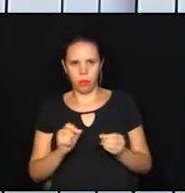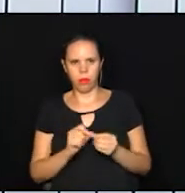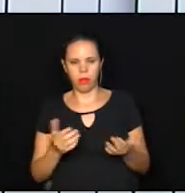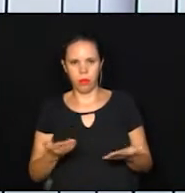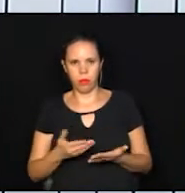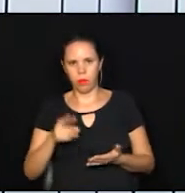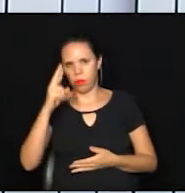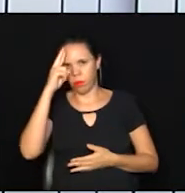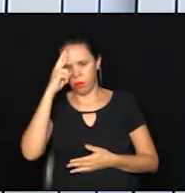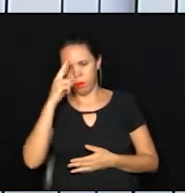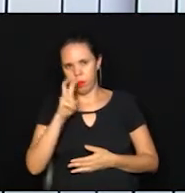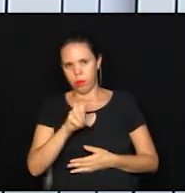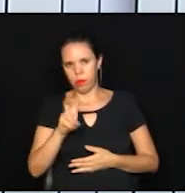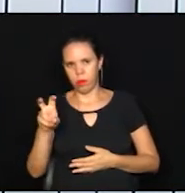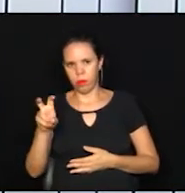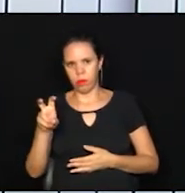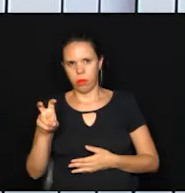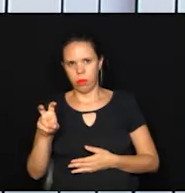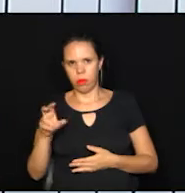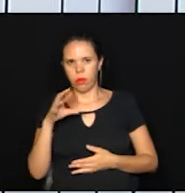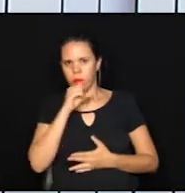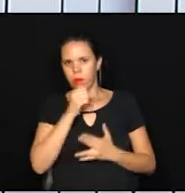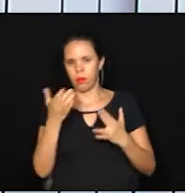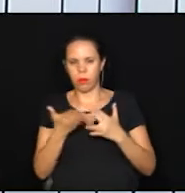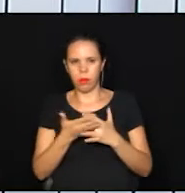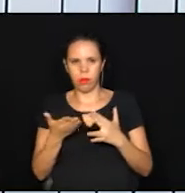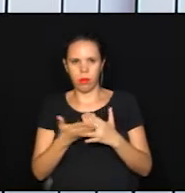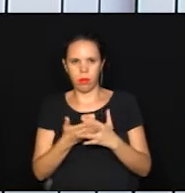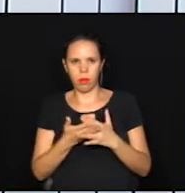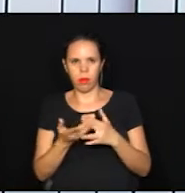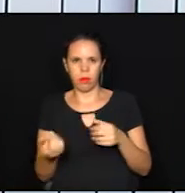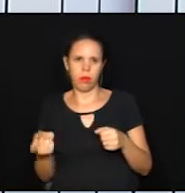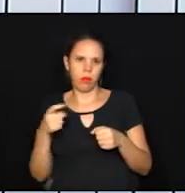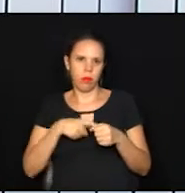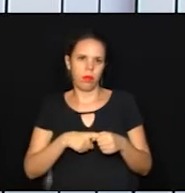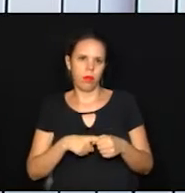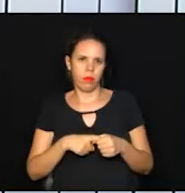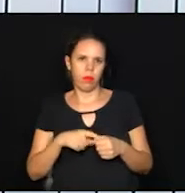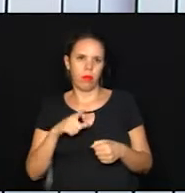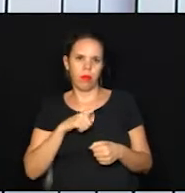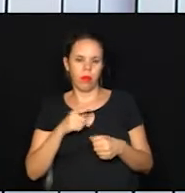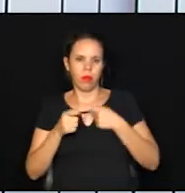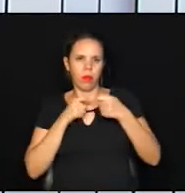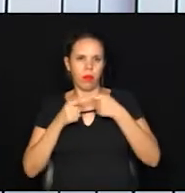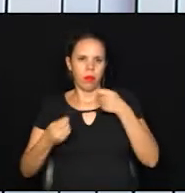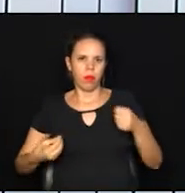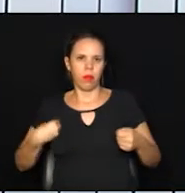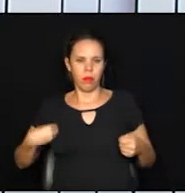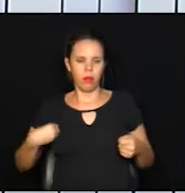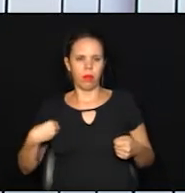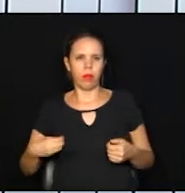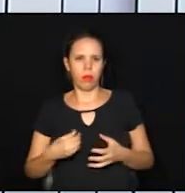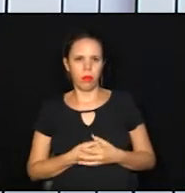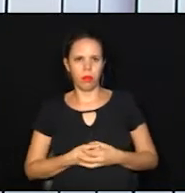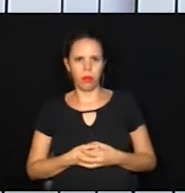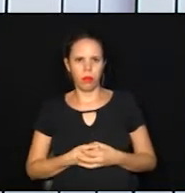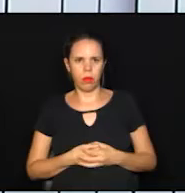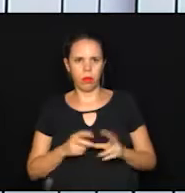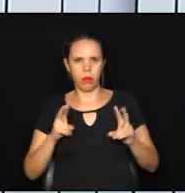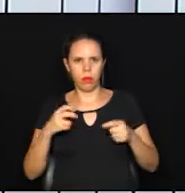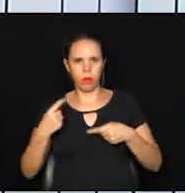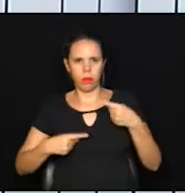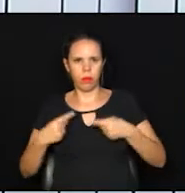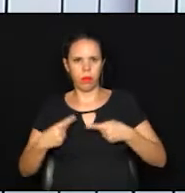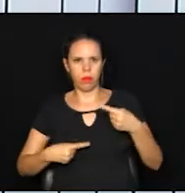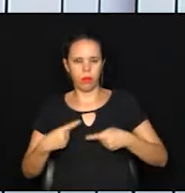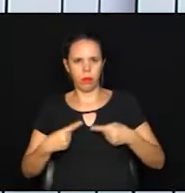agora, 12h55, a gente vai fazer um rápido intervalo e na volta tem entrevista ao vivo sobre a